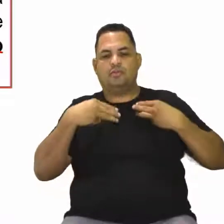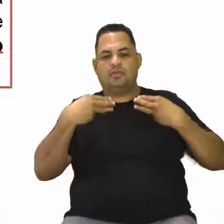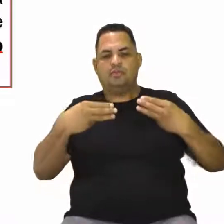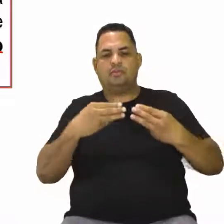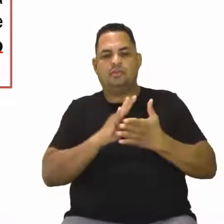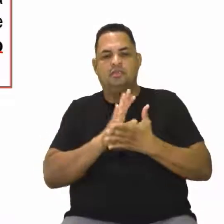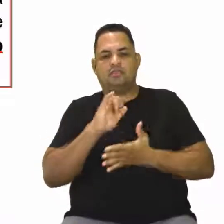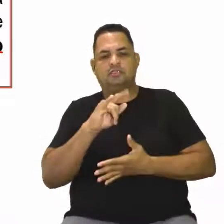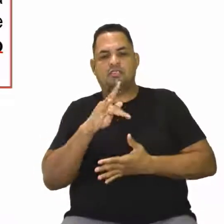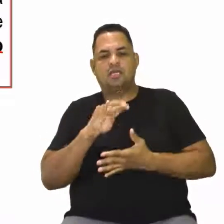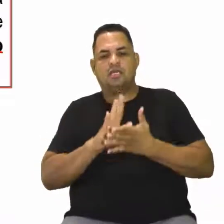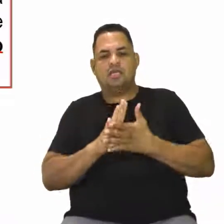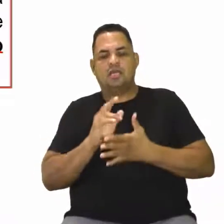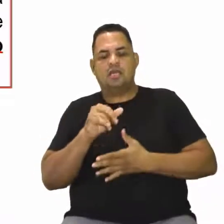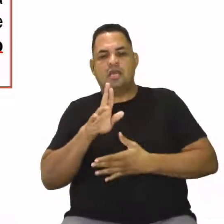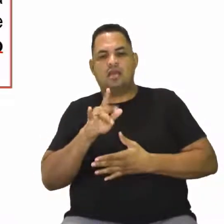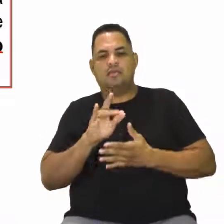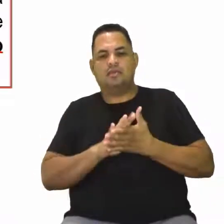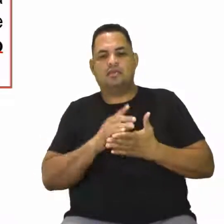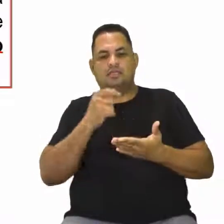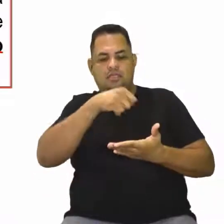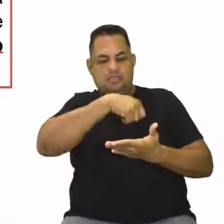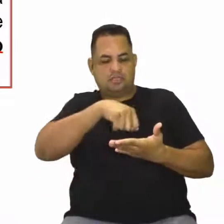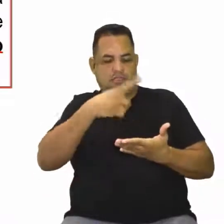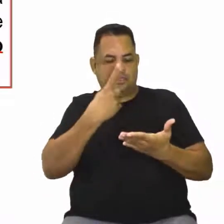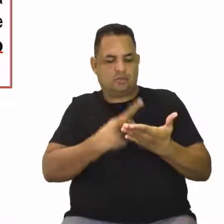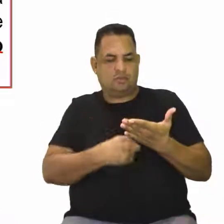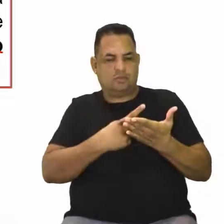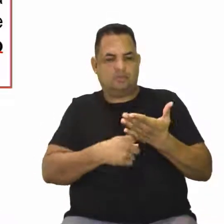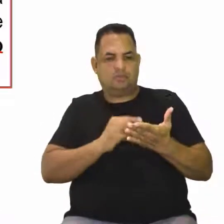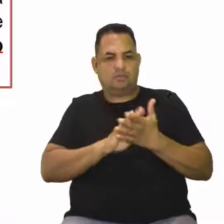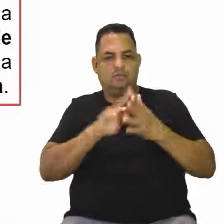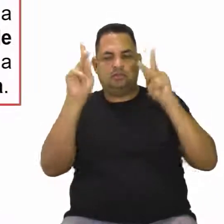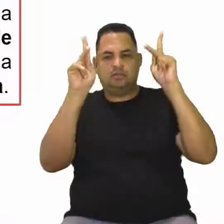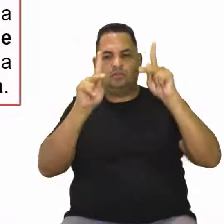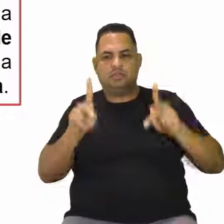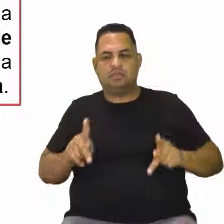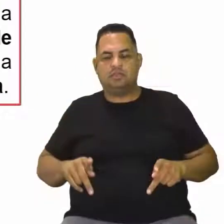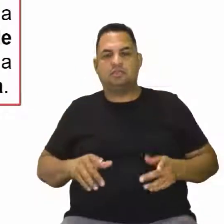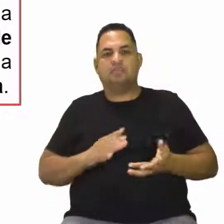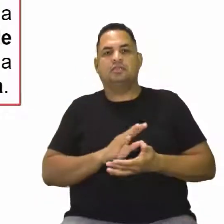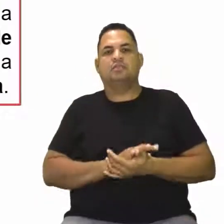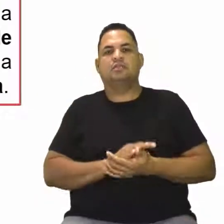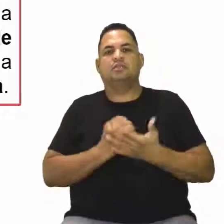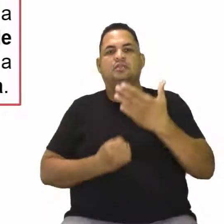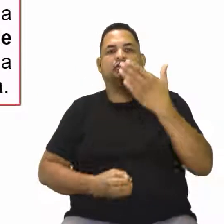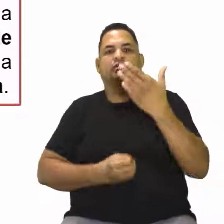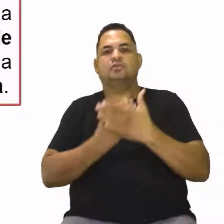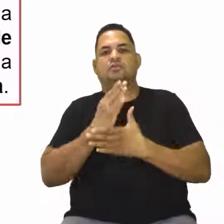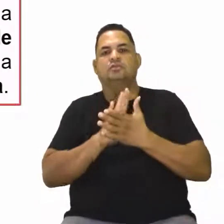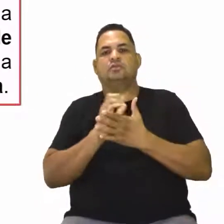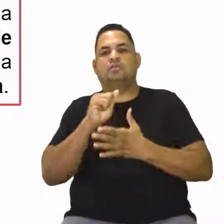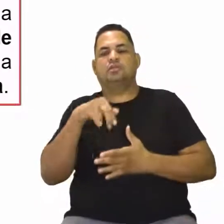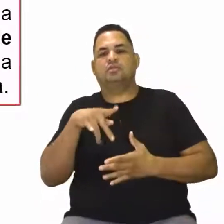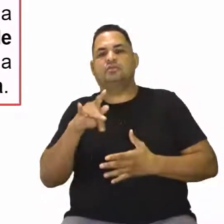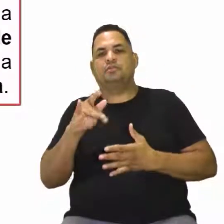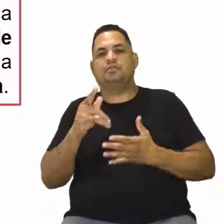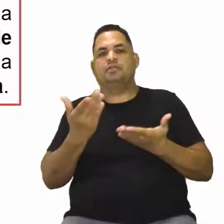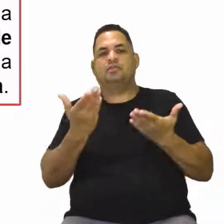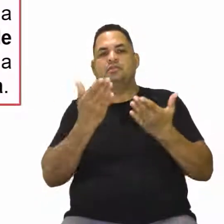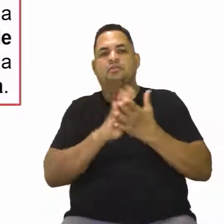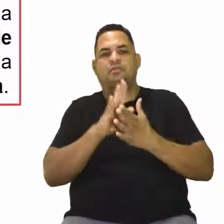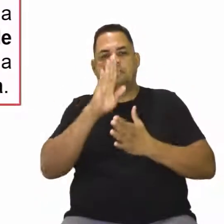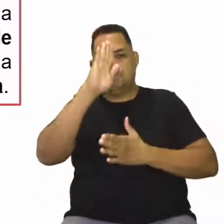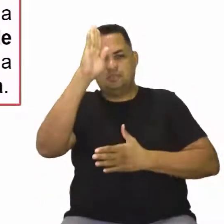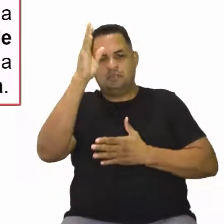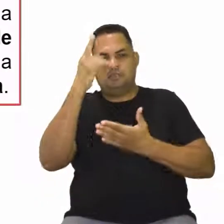Rabin, que assinaram o famoso Acordo de Paz. E a criação da ANP, entre as